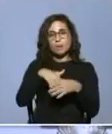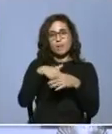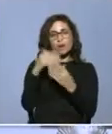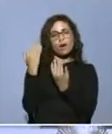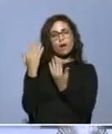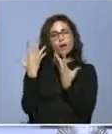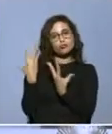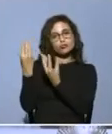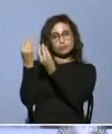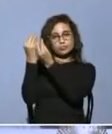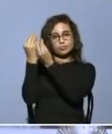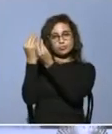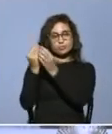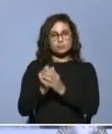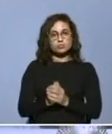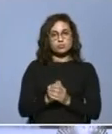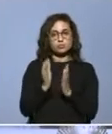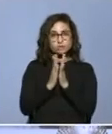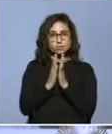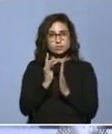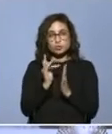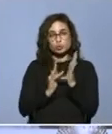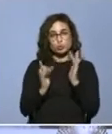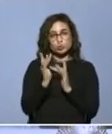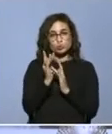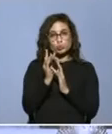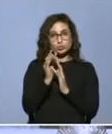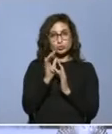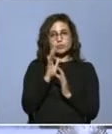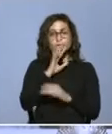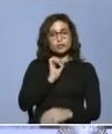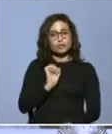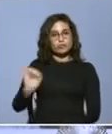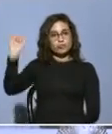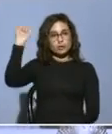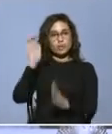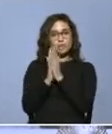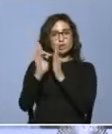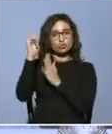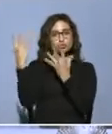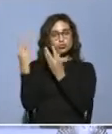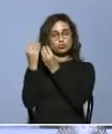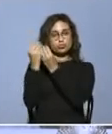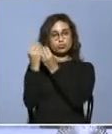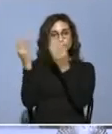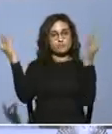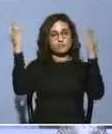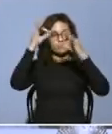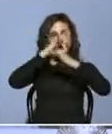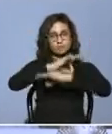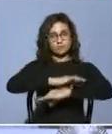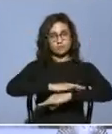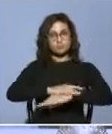glória. Por nosso Senhor Jesus Cristo, vosso Filho, que é Deus convosco, na unidade do Espírito